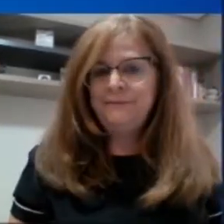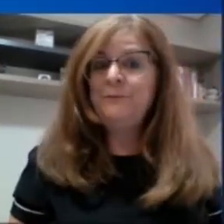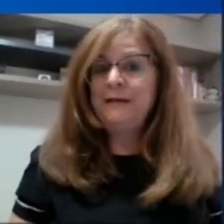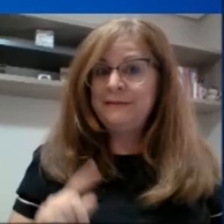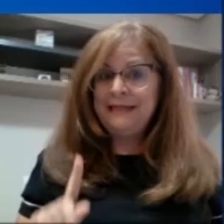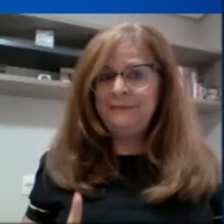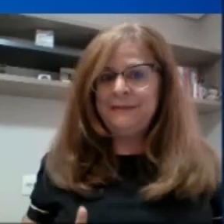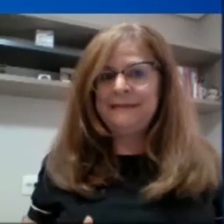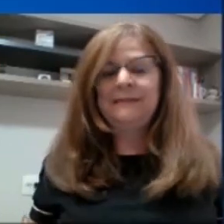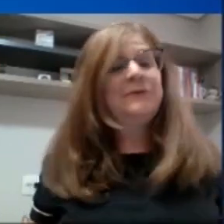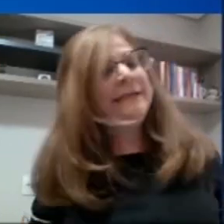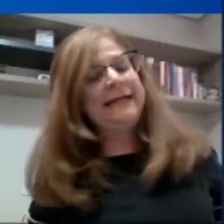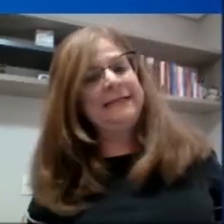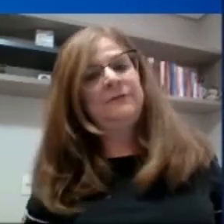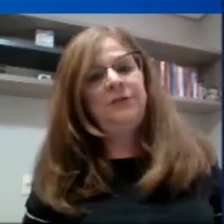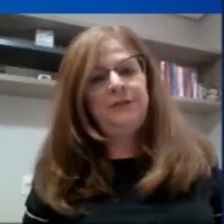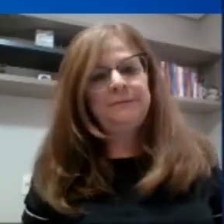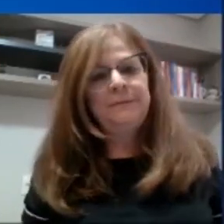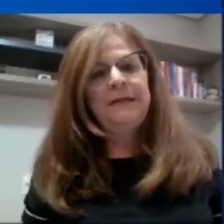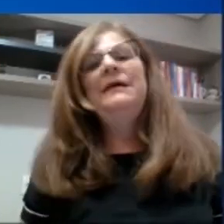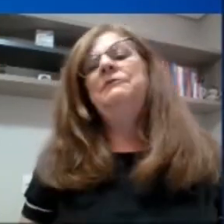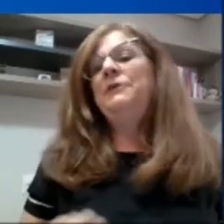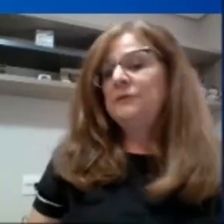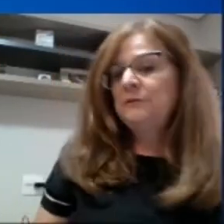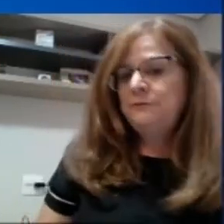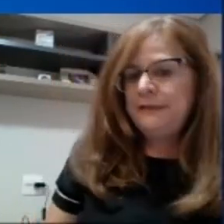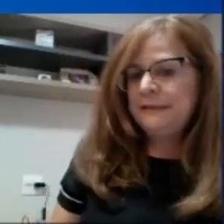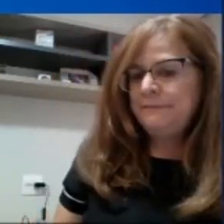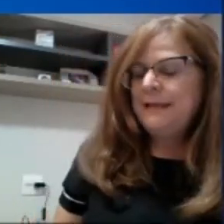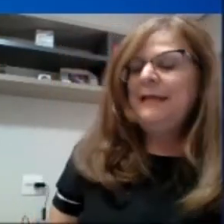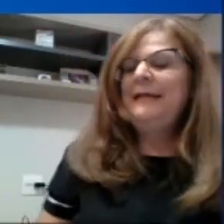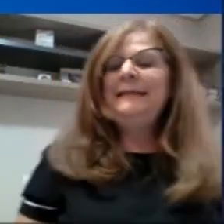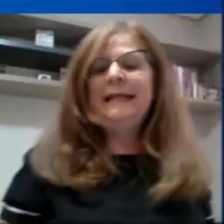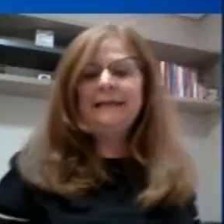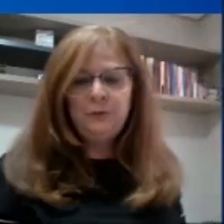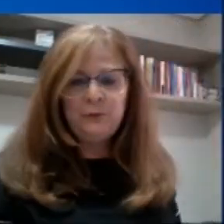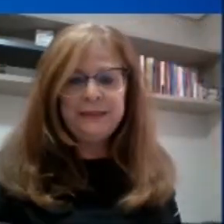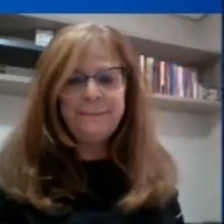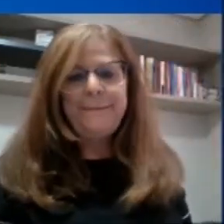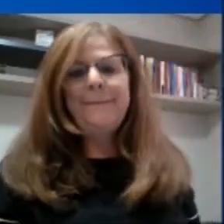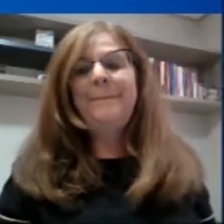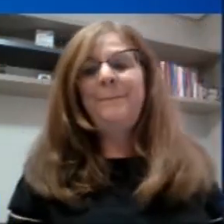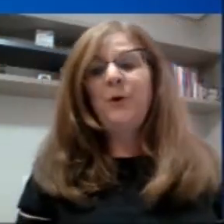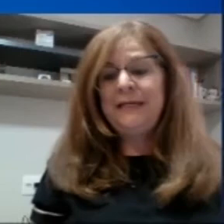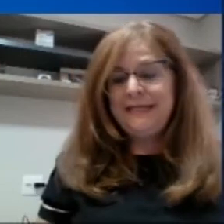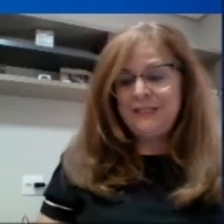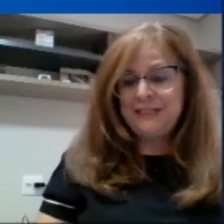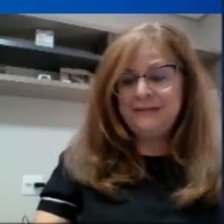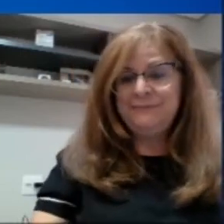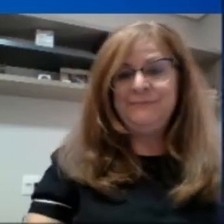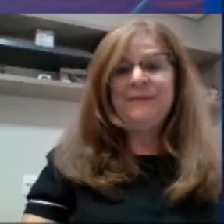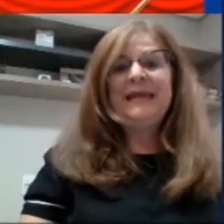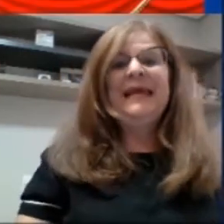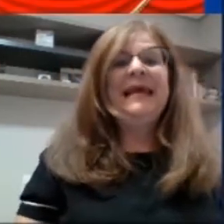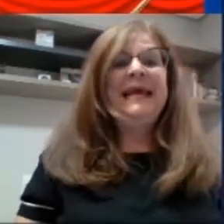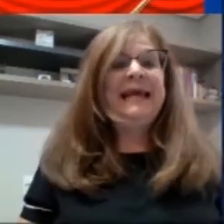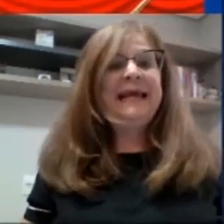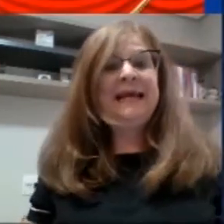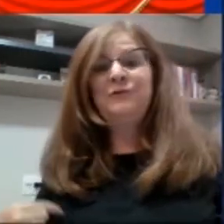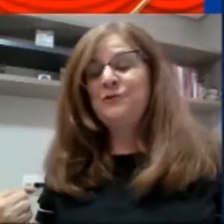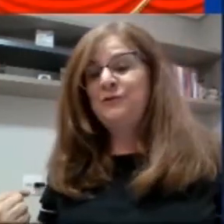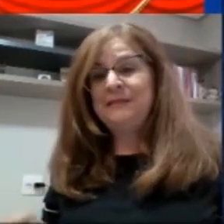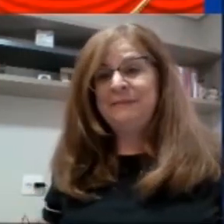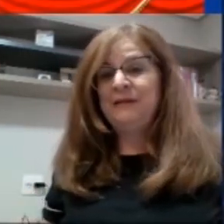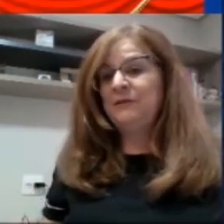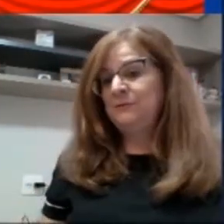filosofia. Por meio da Libras, eles conseguem discutir filosofia, literatura, política.